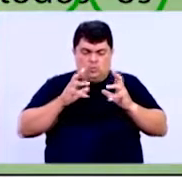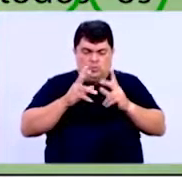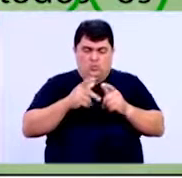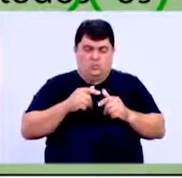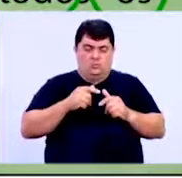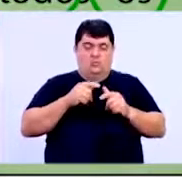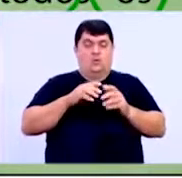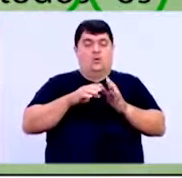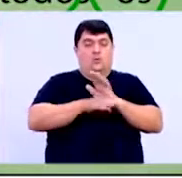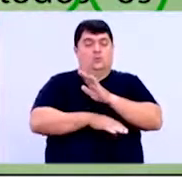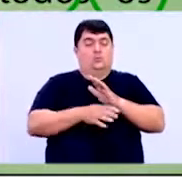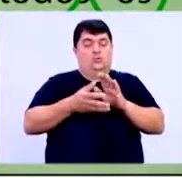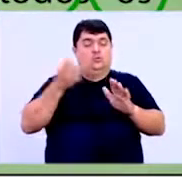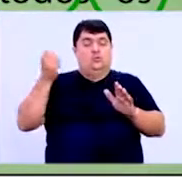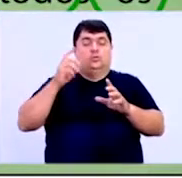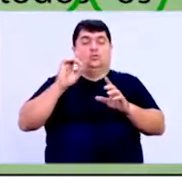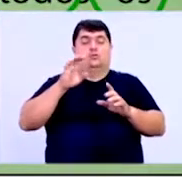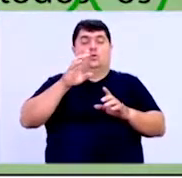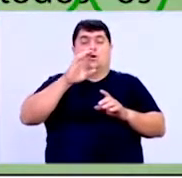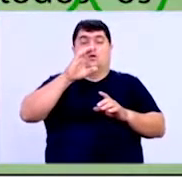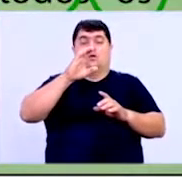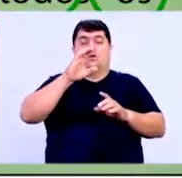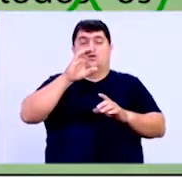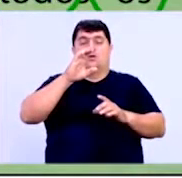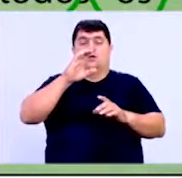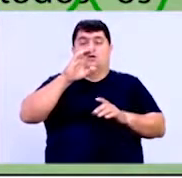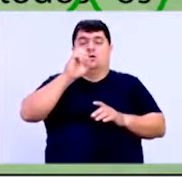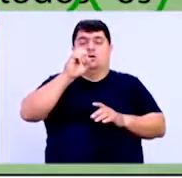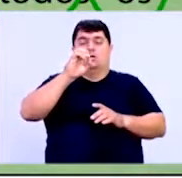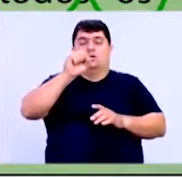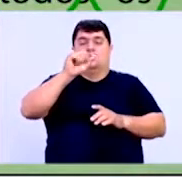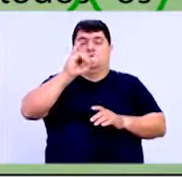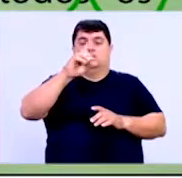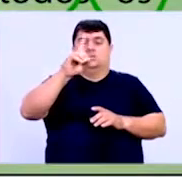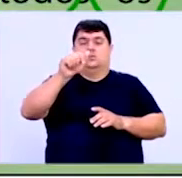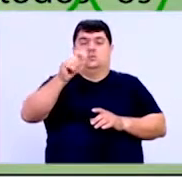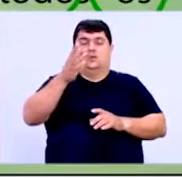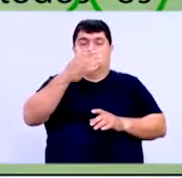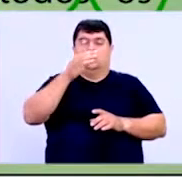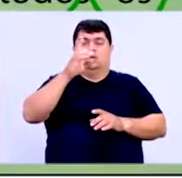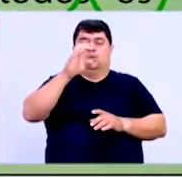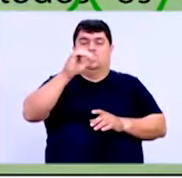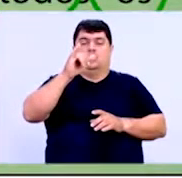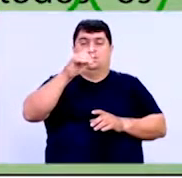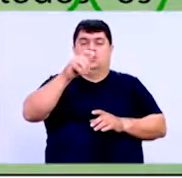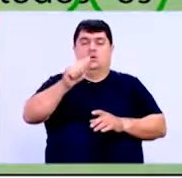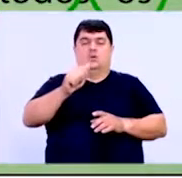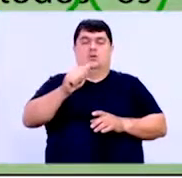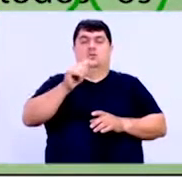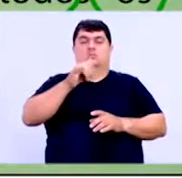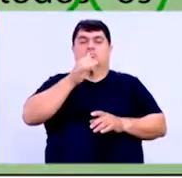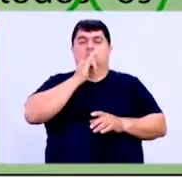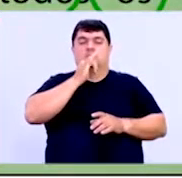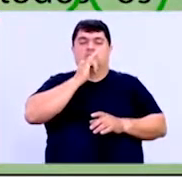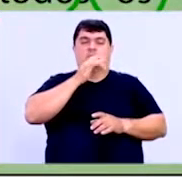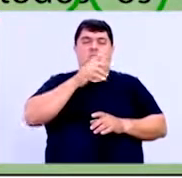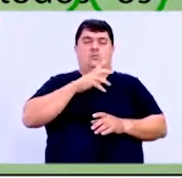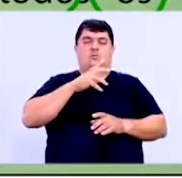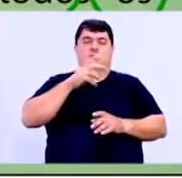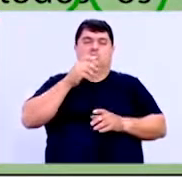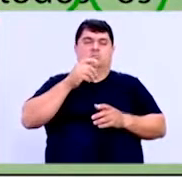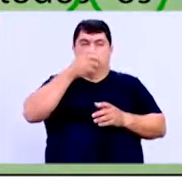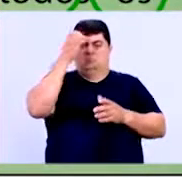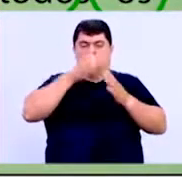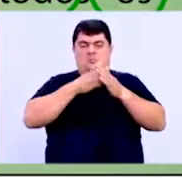menos todas as saídas de caixa. Necessariamente é você entender que durante o mês entrou 150 mil reais bruto na